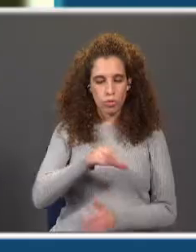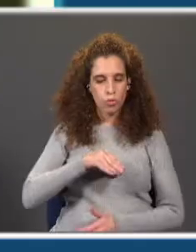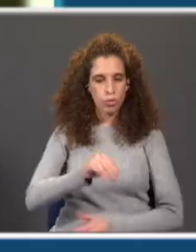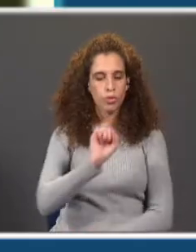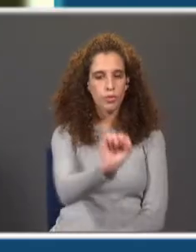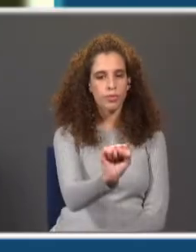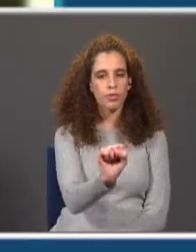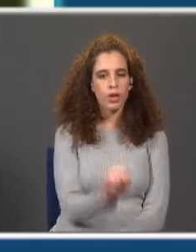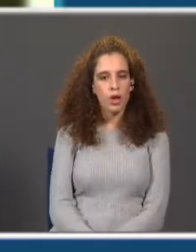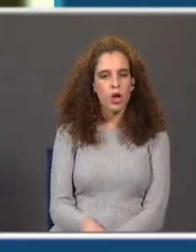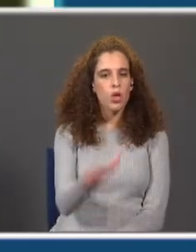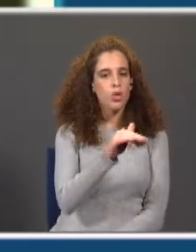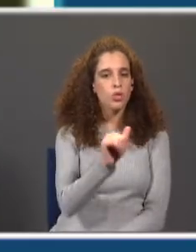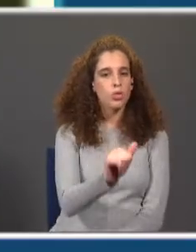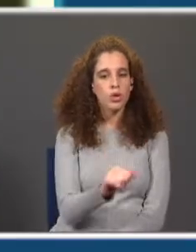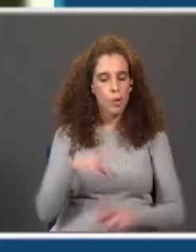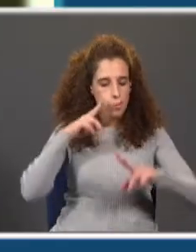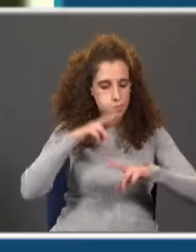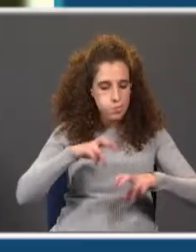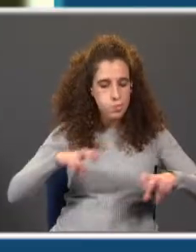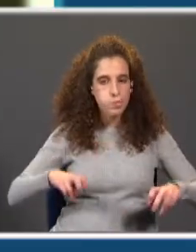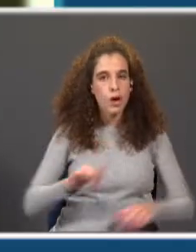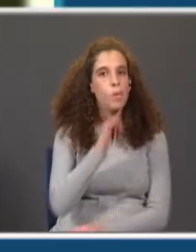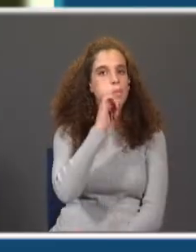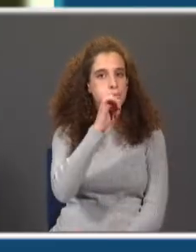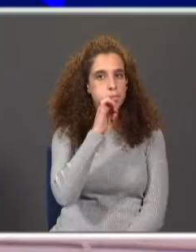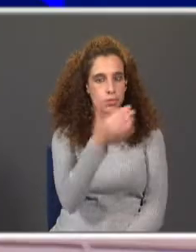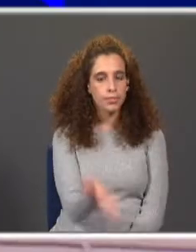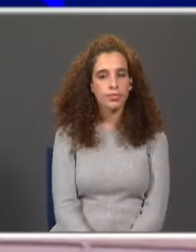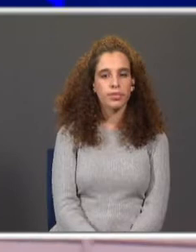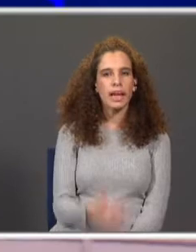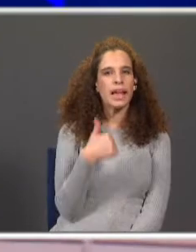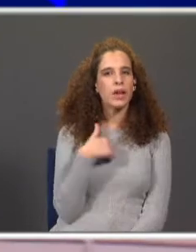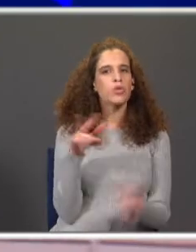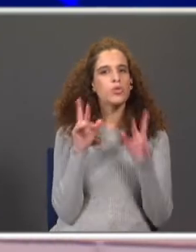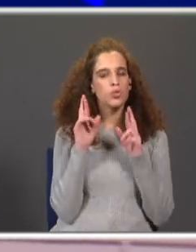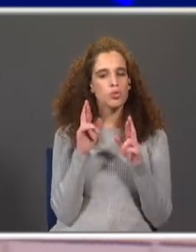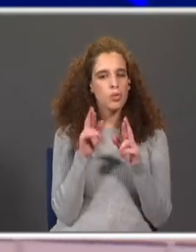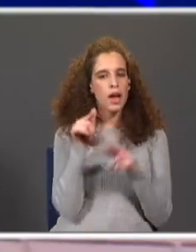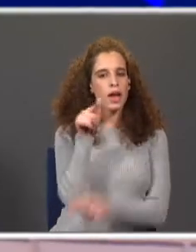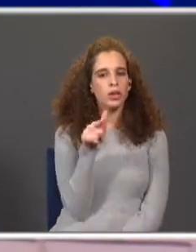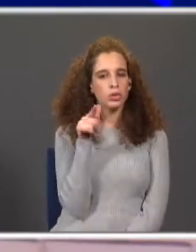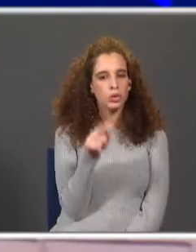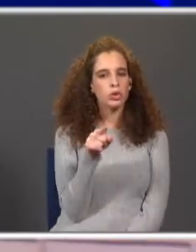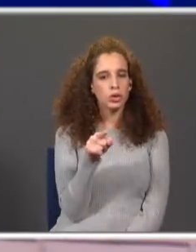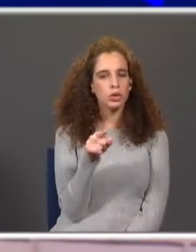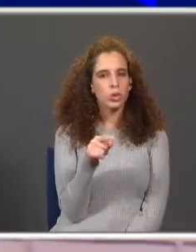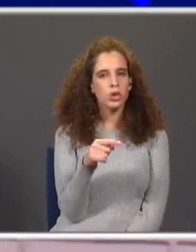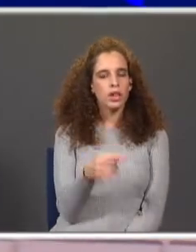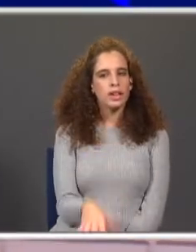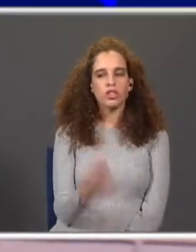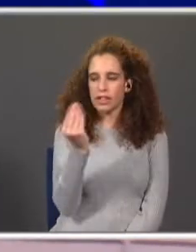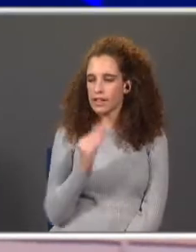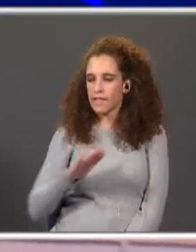e com lugares ainda inexplorados. Eu espero que tu tenhas na tua infância a memória de um espaço assim, de um espaço que